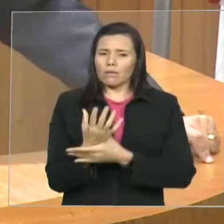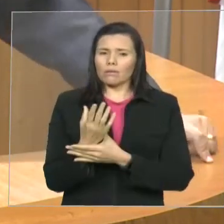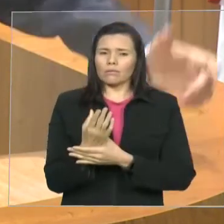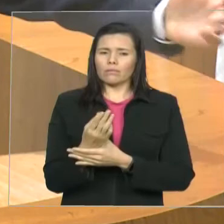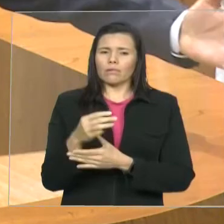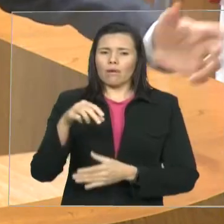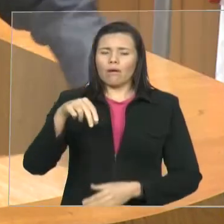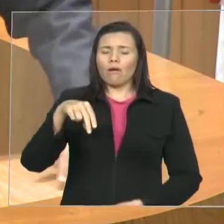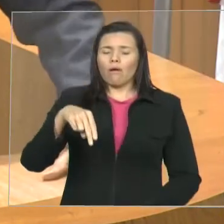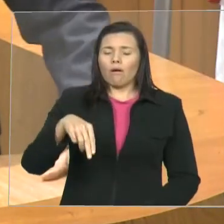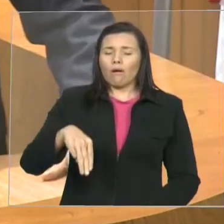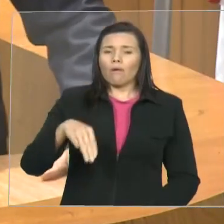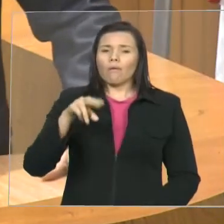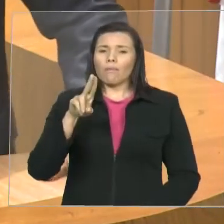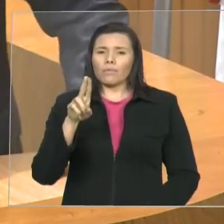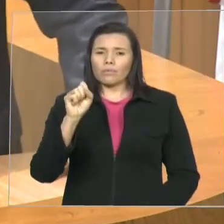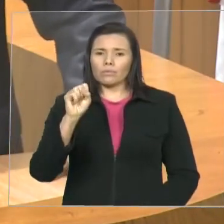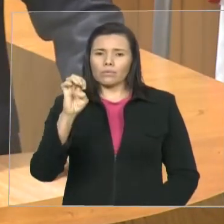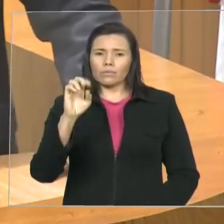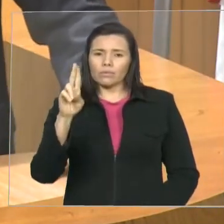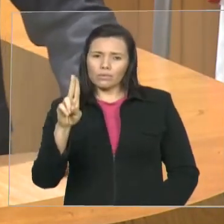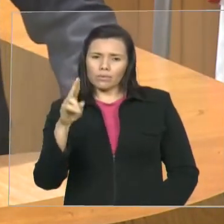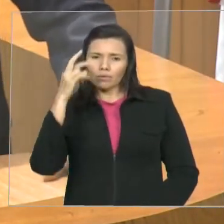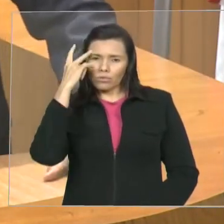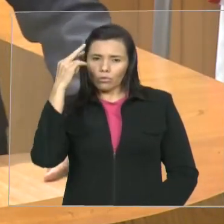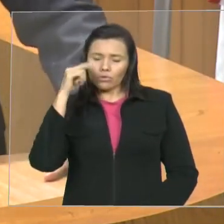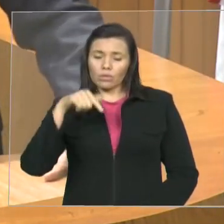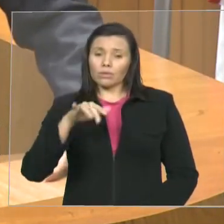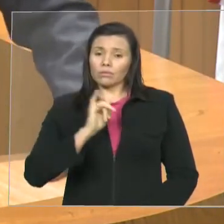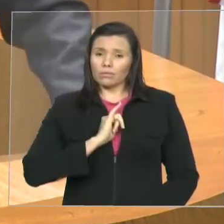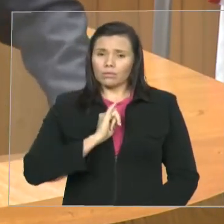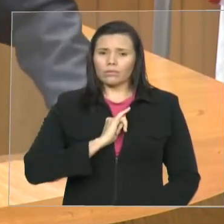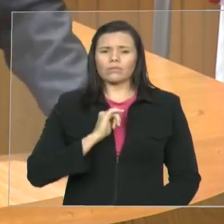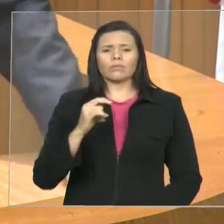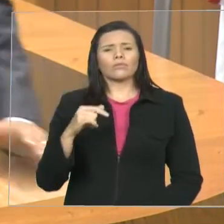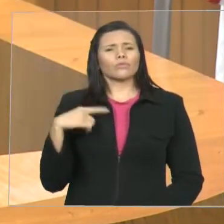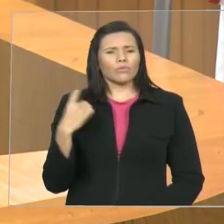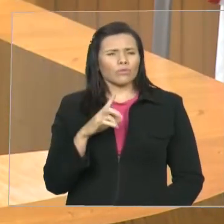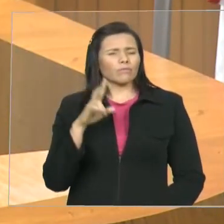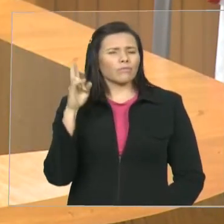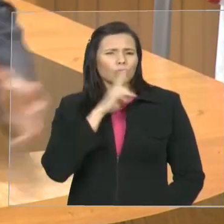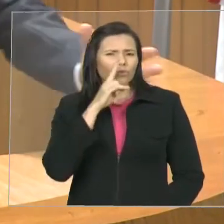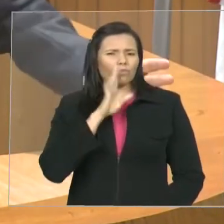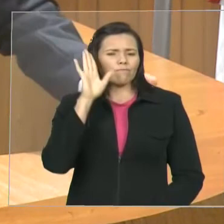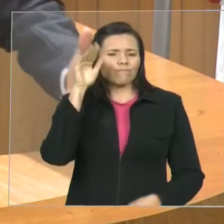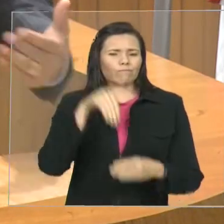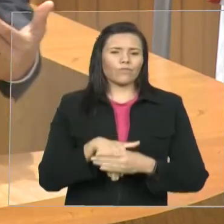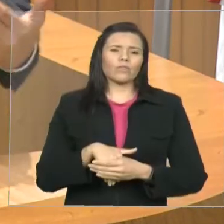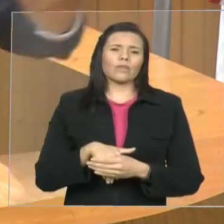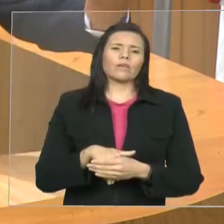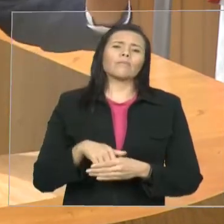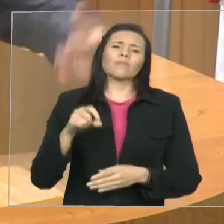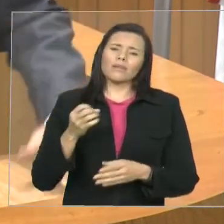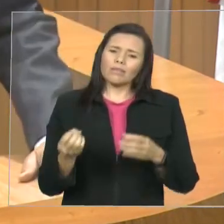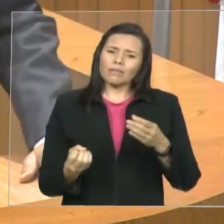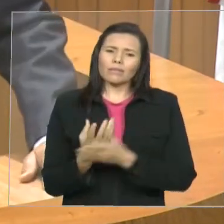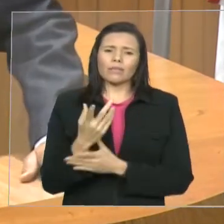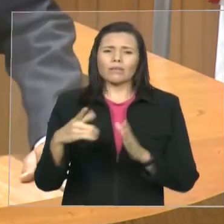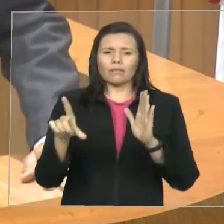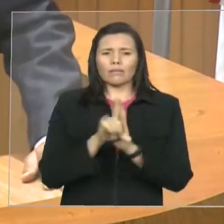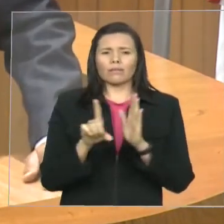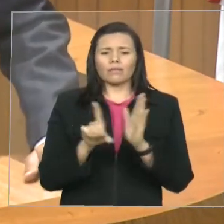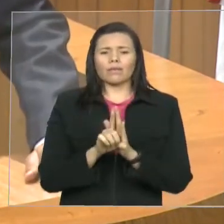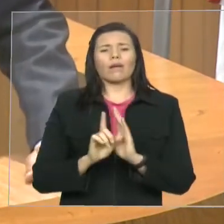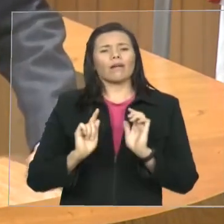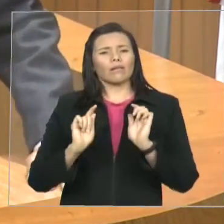Imperatriz, nós teremos agilidade para votarmos e transformarmos em lei, para a partir daí a gente conseguir